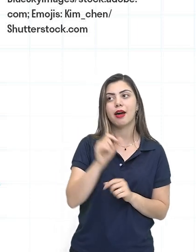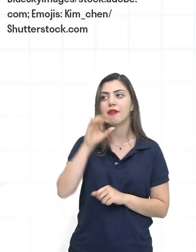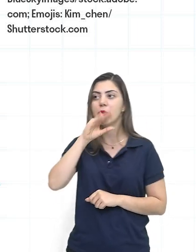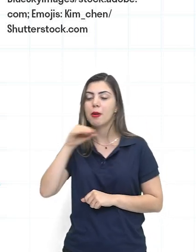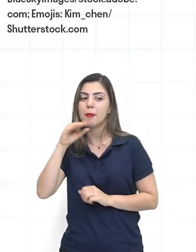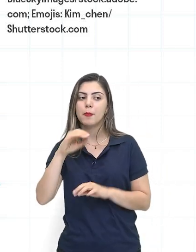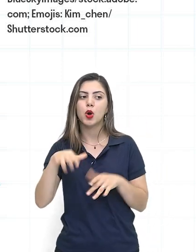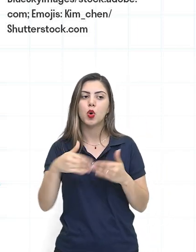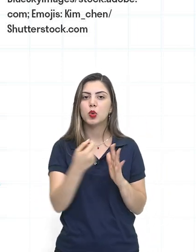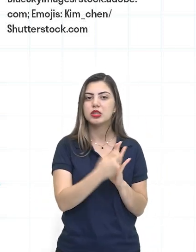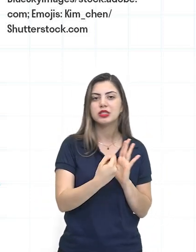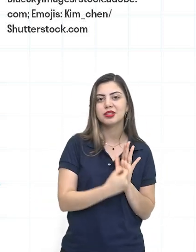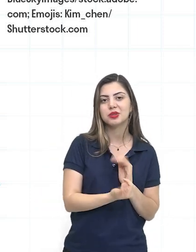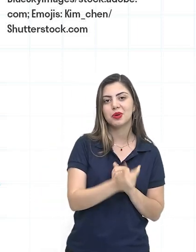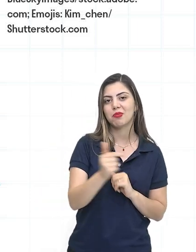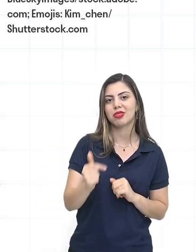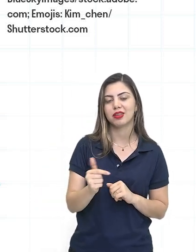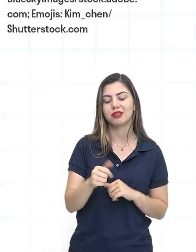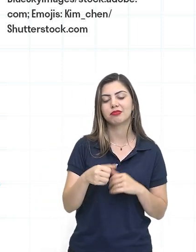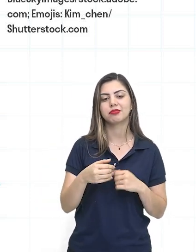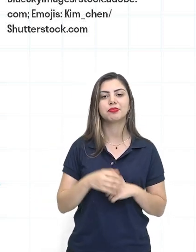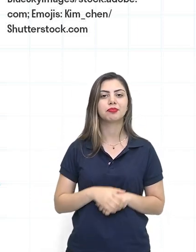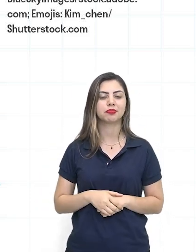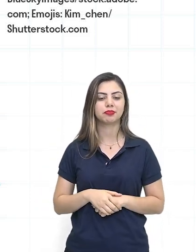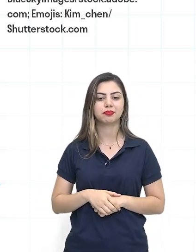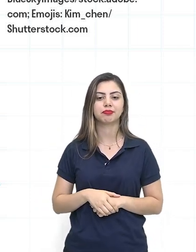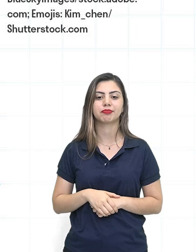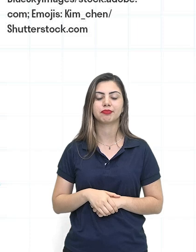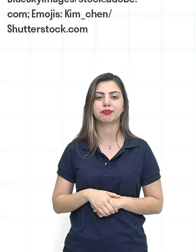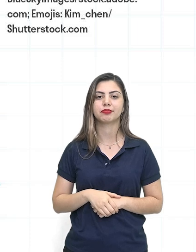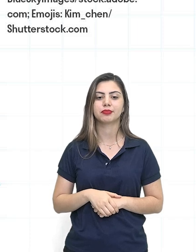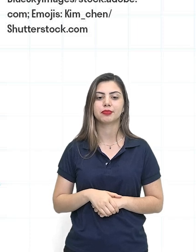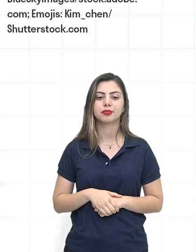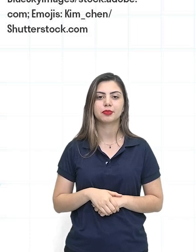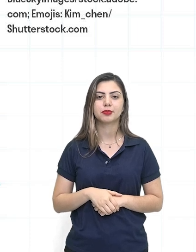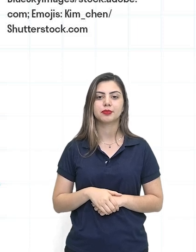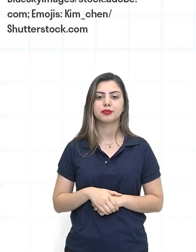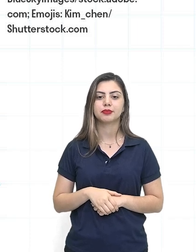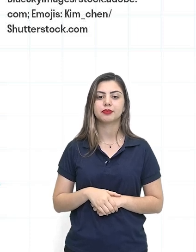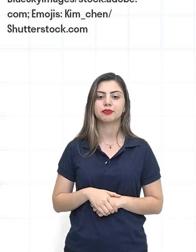nem a palavra escrita, certo? Aí nós temos